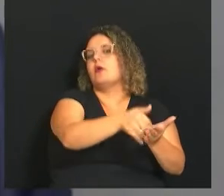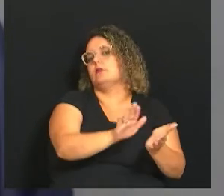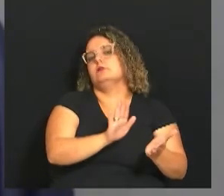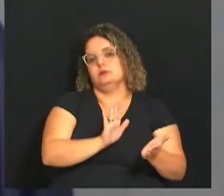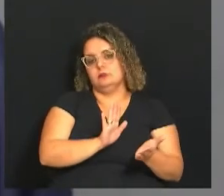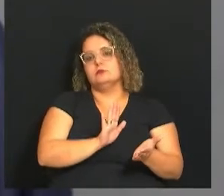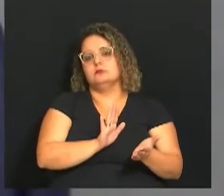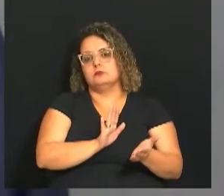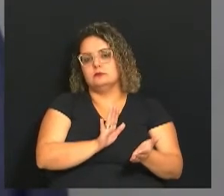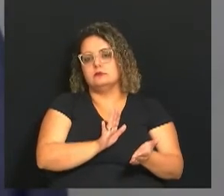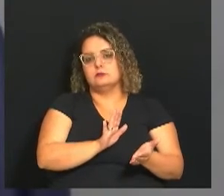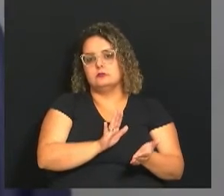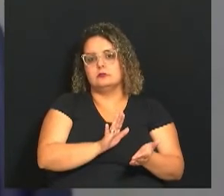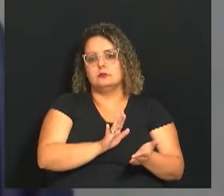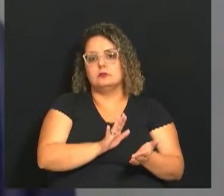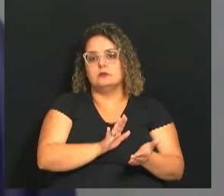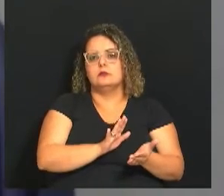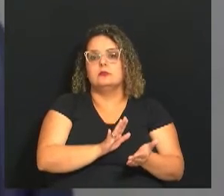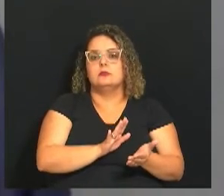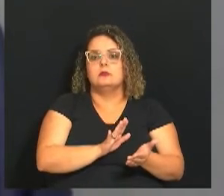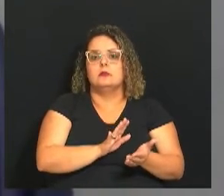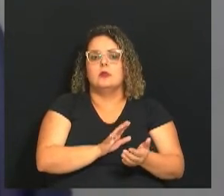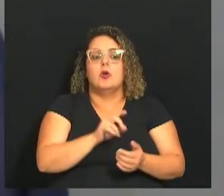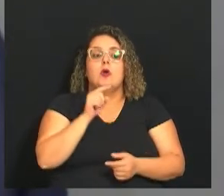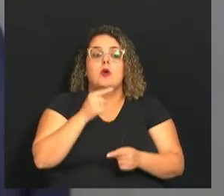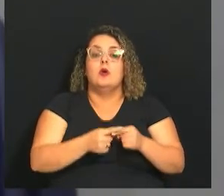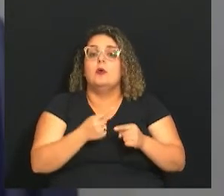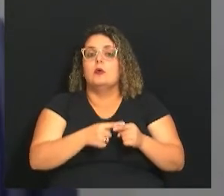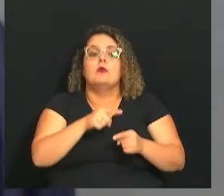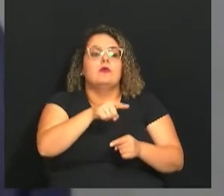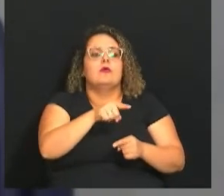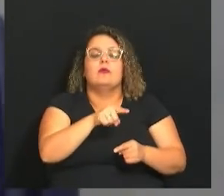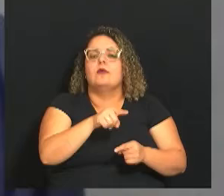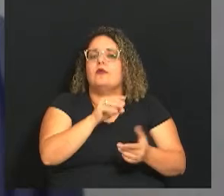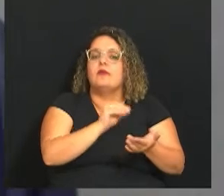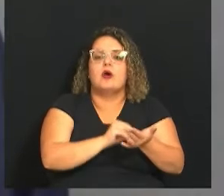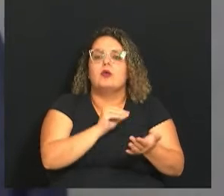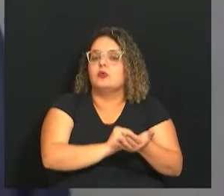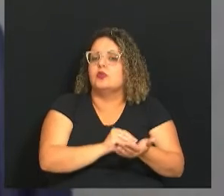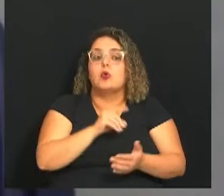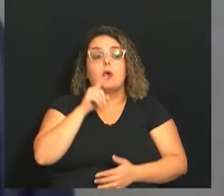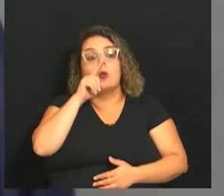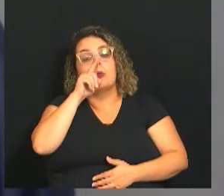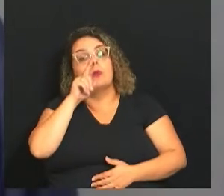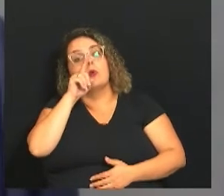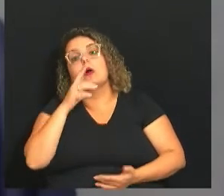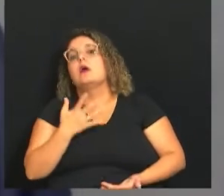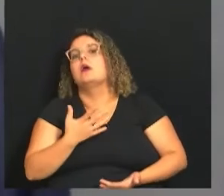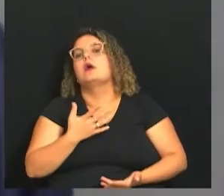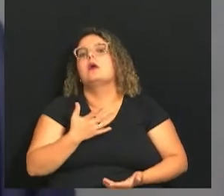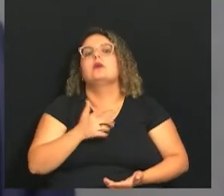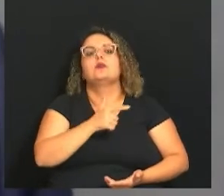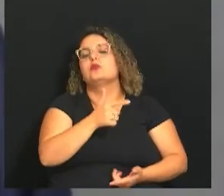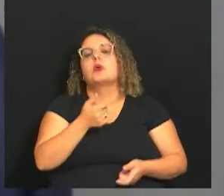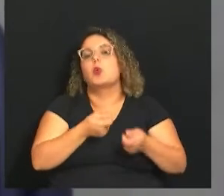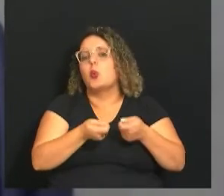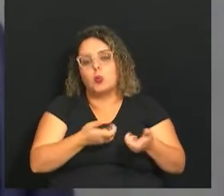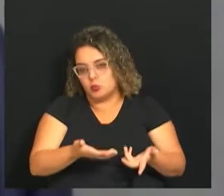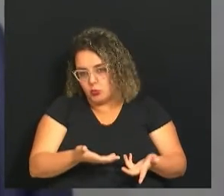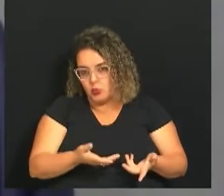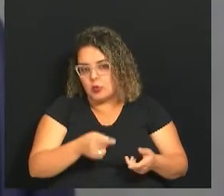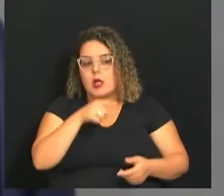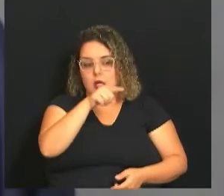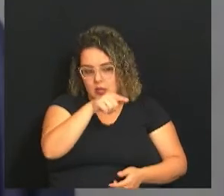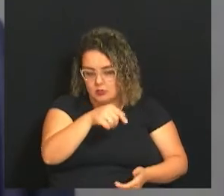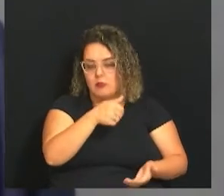uma oportunidade por realmente ter um descuido ou ser uma pessoa desregrada, esse pode ser demitido por justa